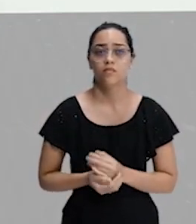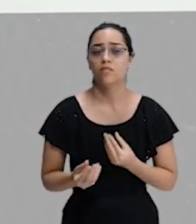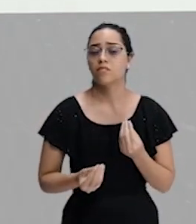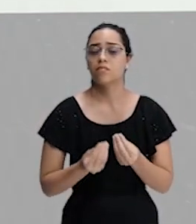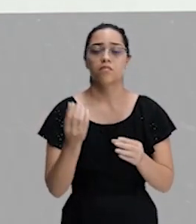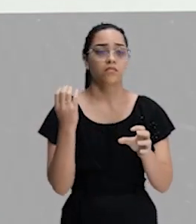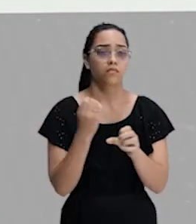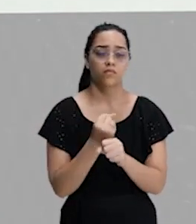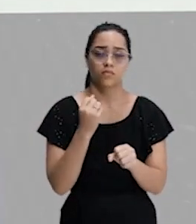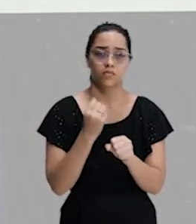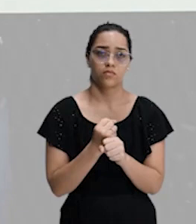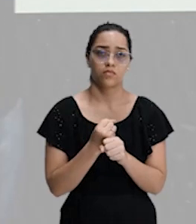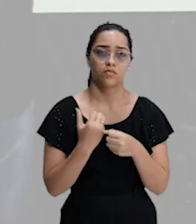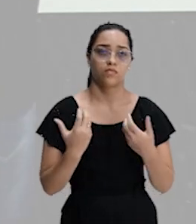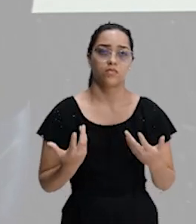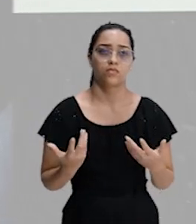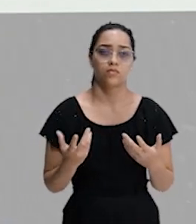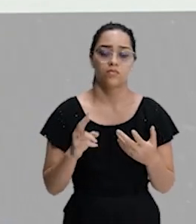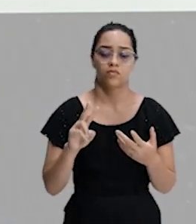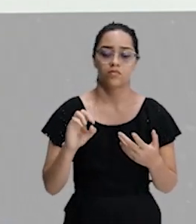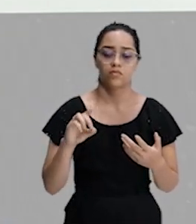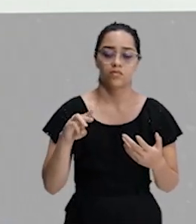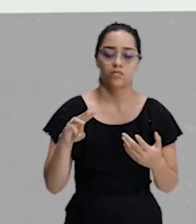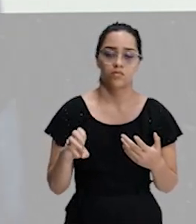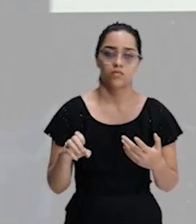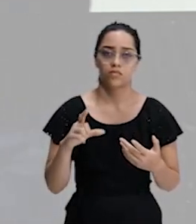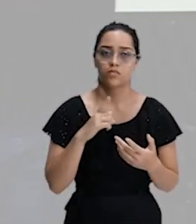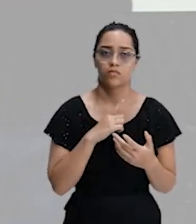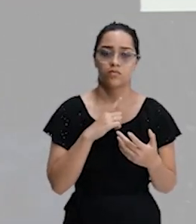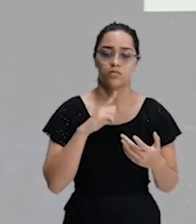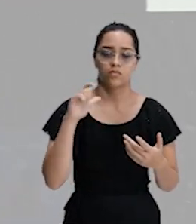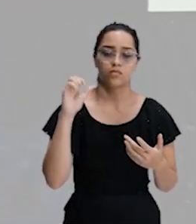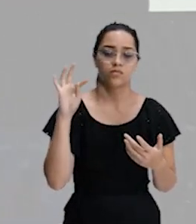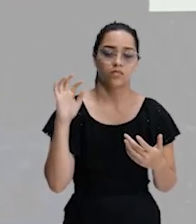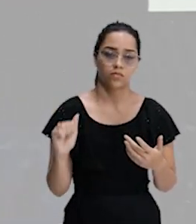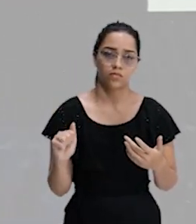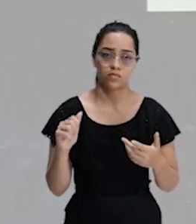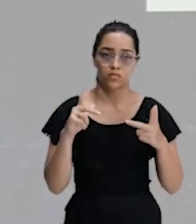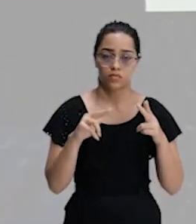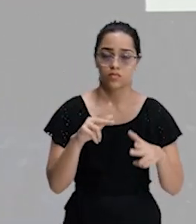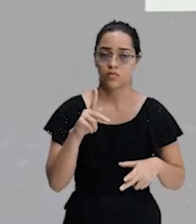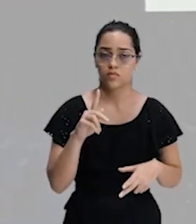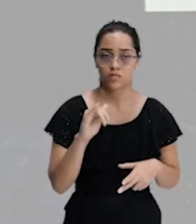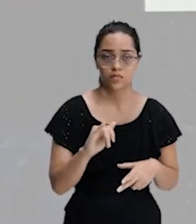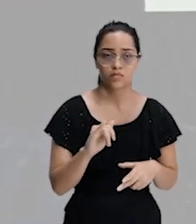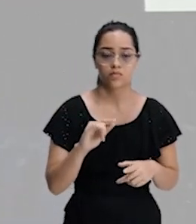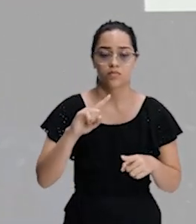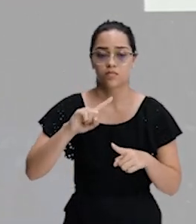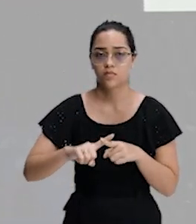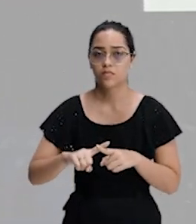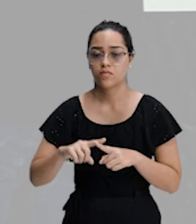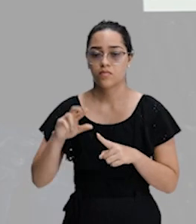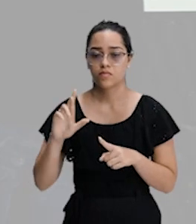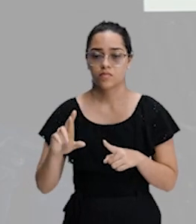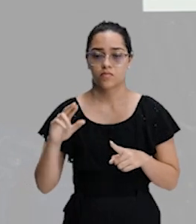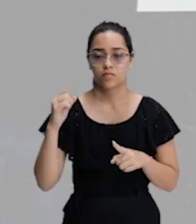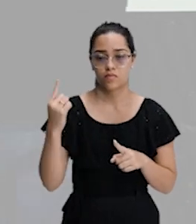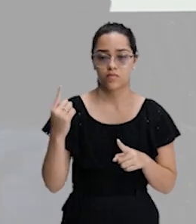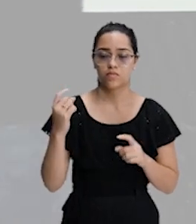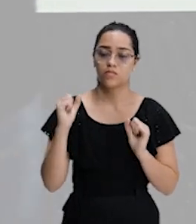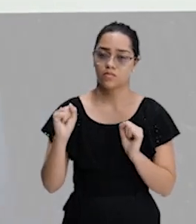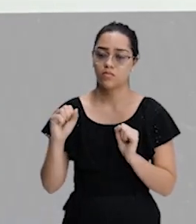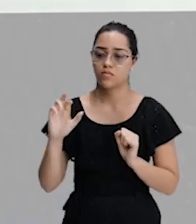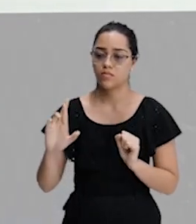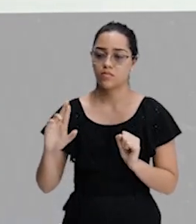se calcula aqui o volume dessa lata aqui? É π vezes R1, vou chamar de